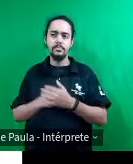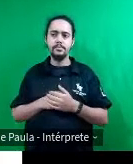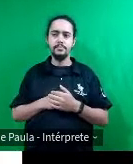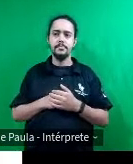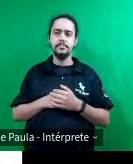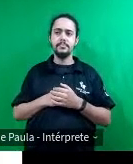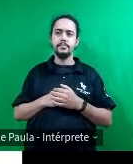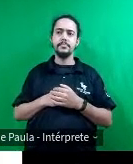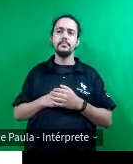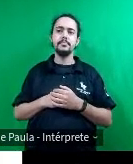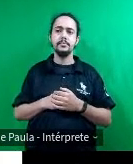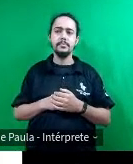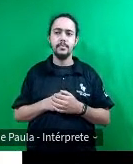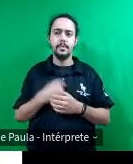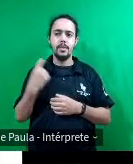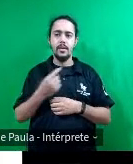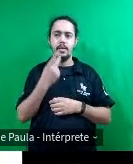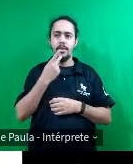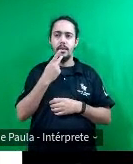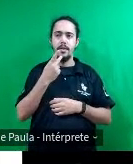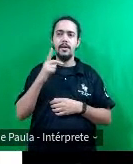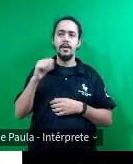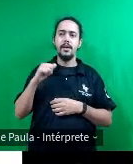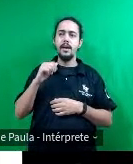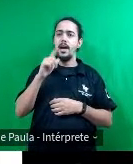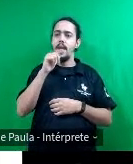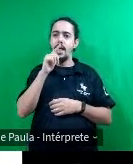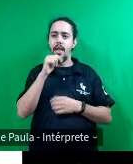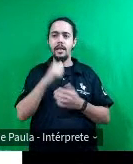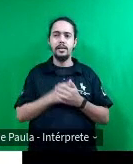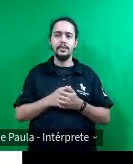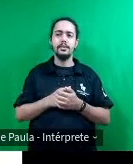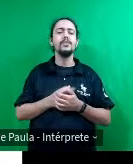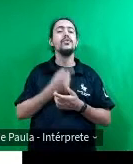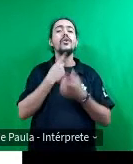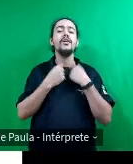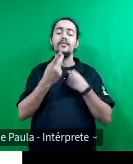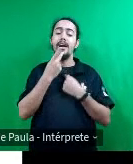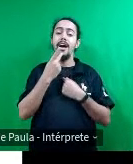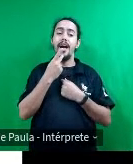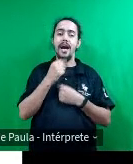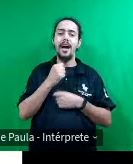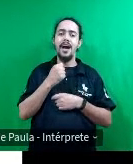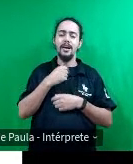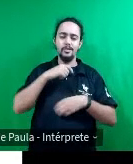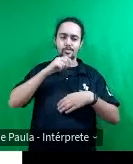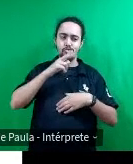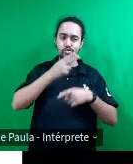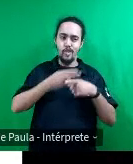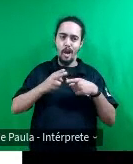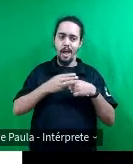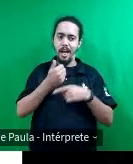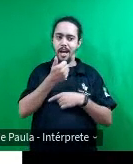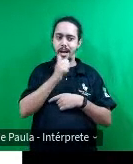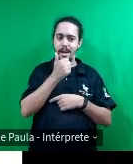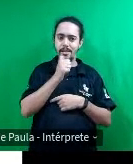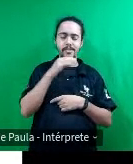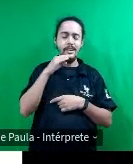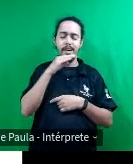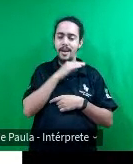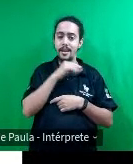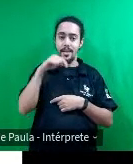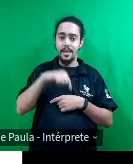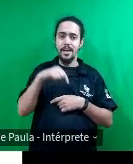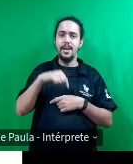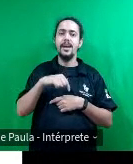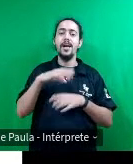até vontade de tomar um leite quente agora, um Nescau quente aí, ó, né? Essa noite gelada de junho, né?